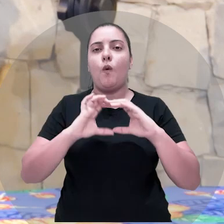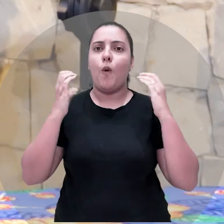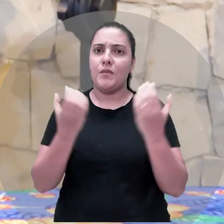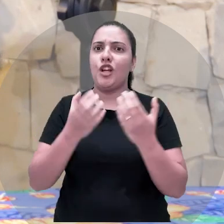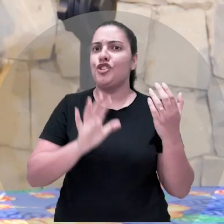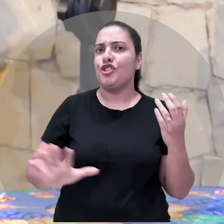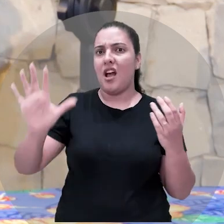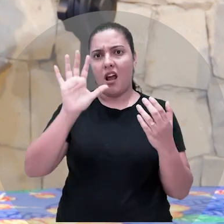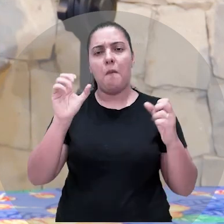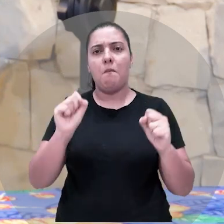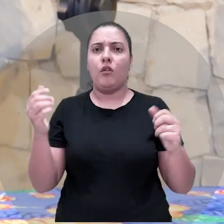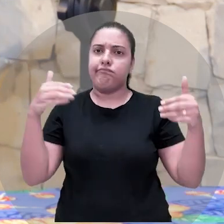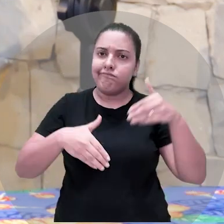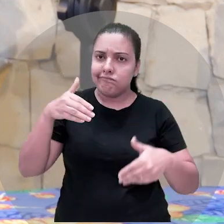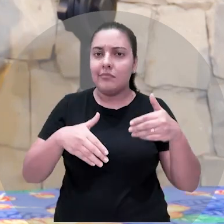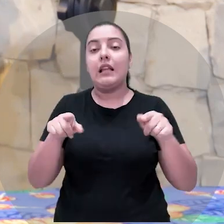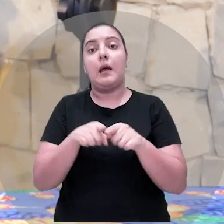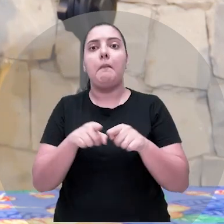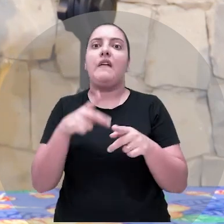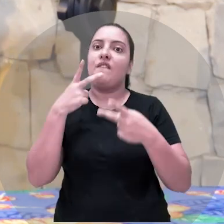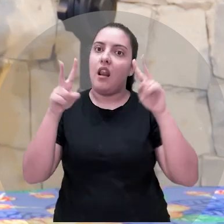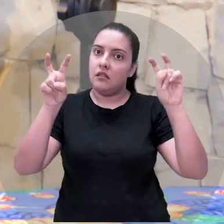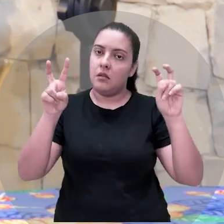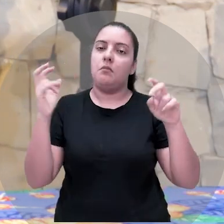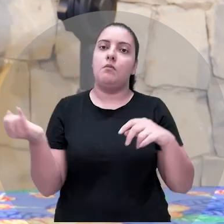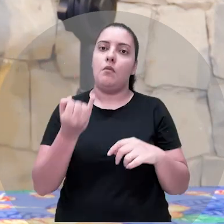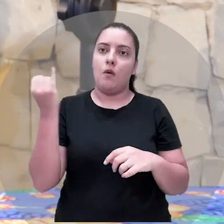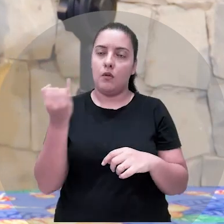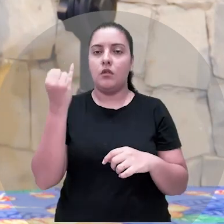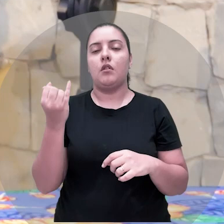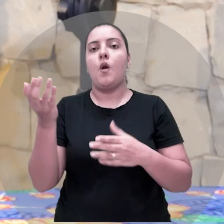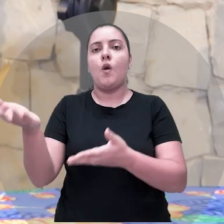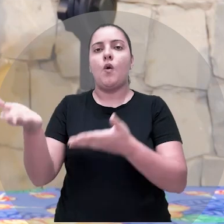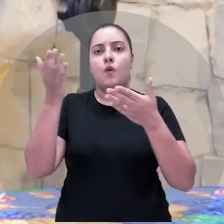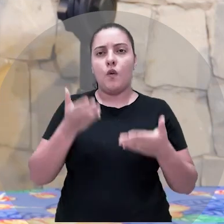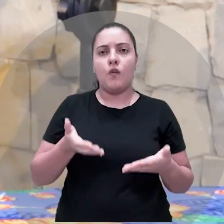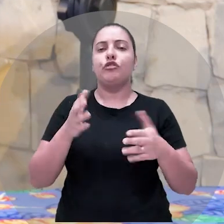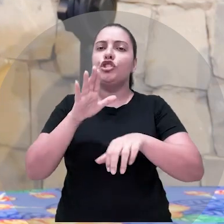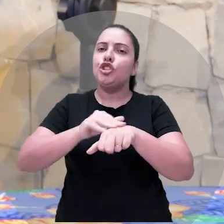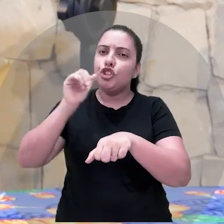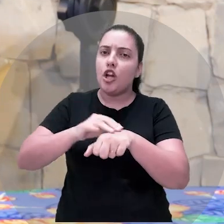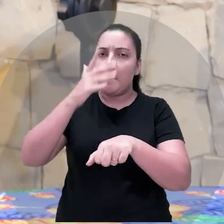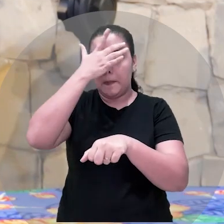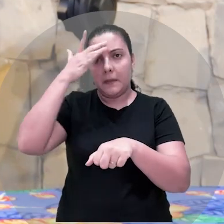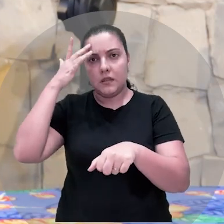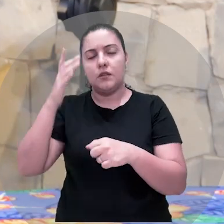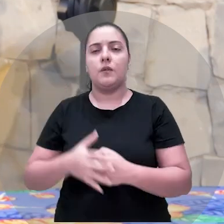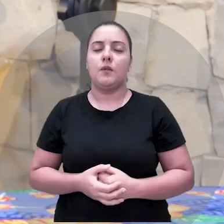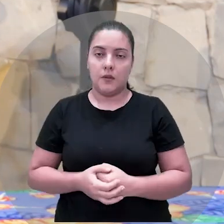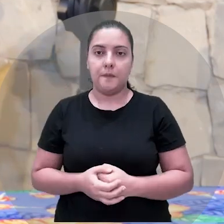deficiência tentar trazer essa família para próximo buscar algum outro tipo de como você fala eu tenho de dança